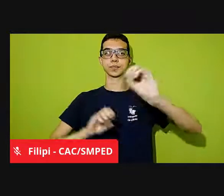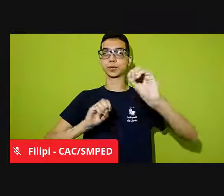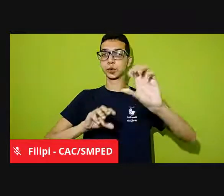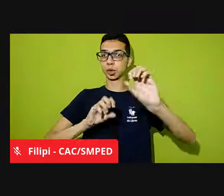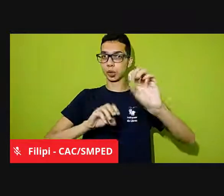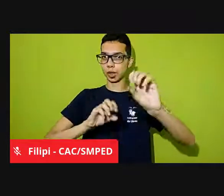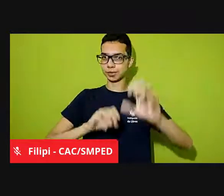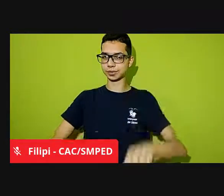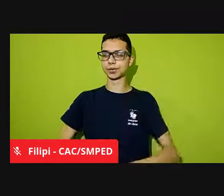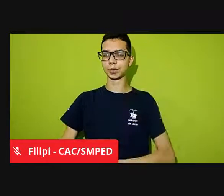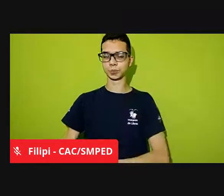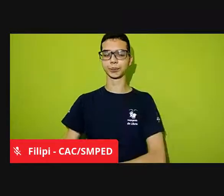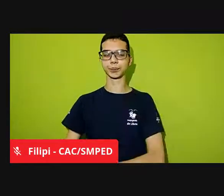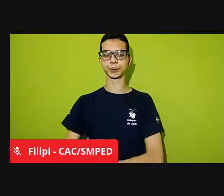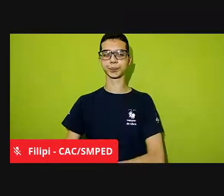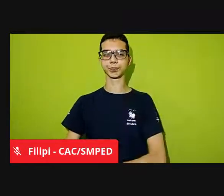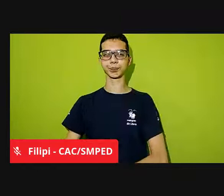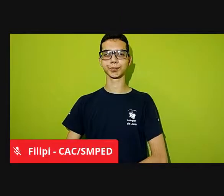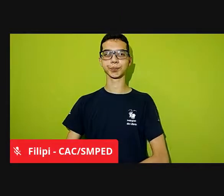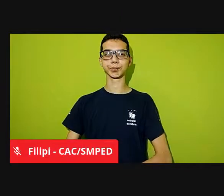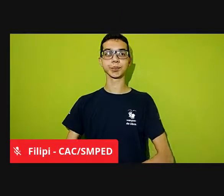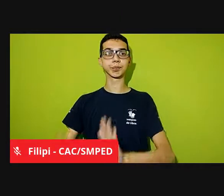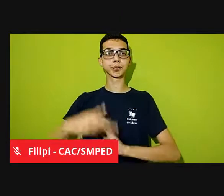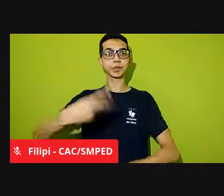exposições, que era aqui de São Paulo,